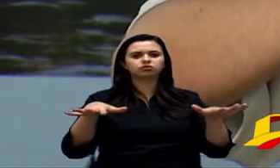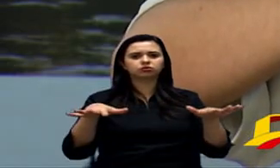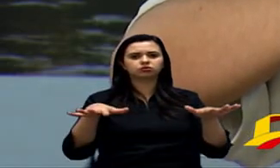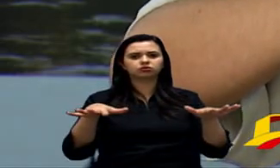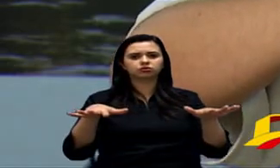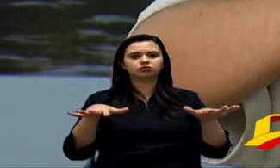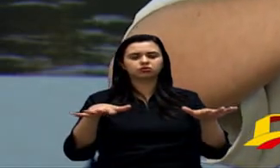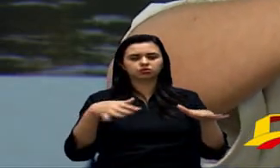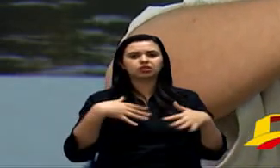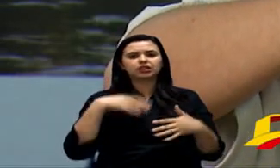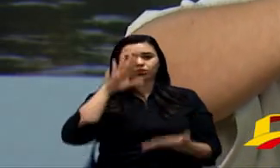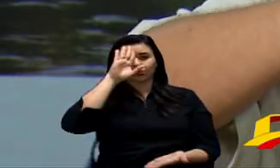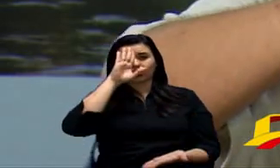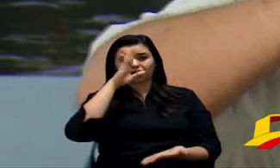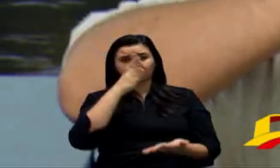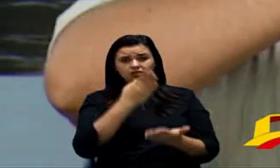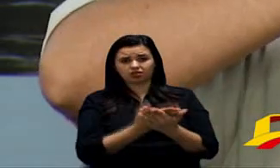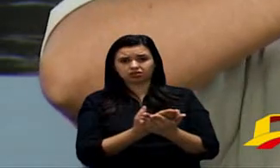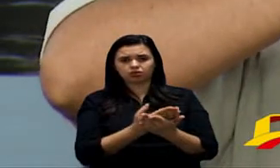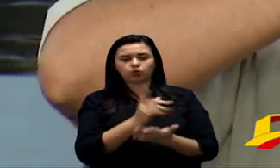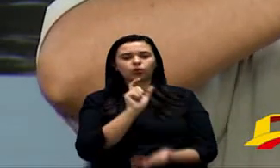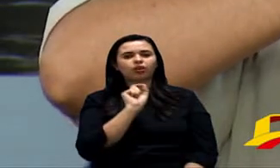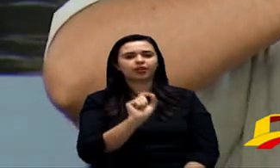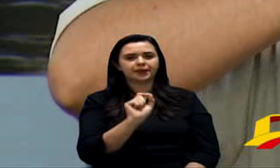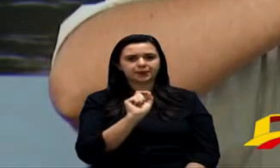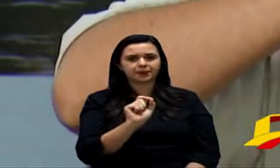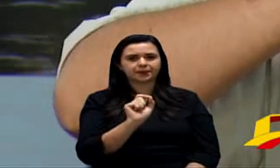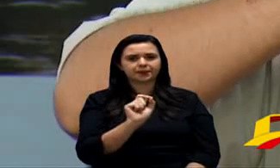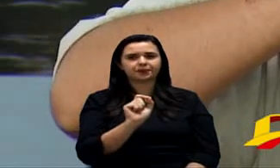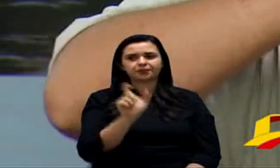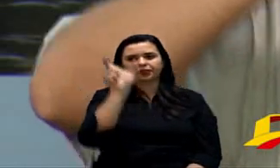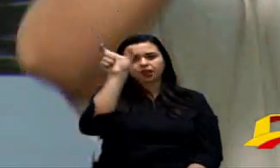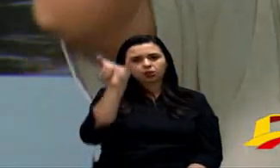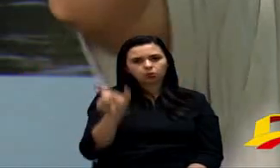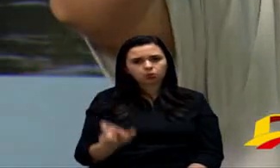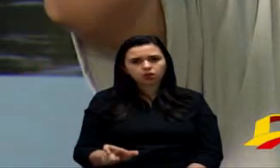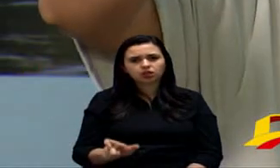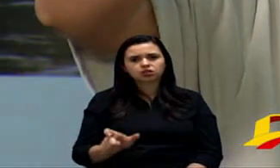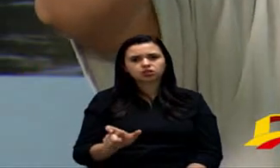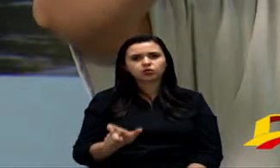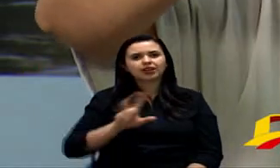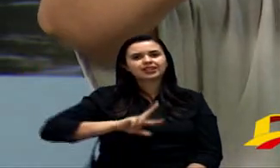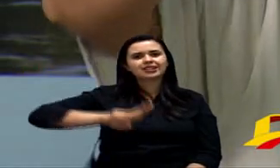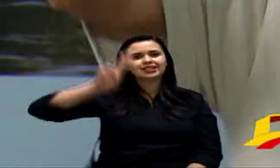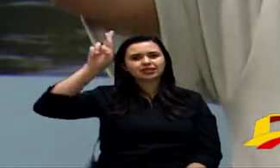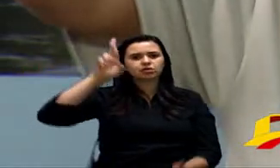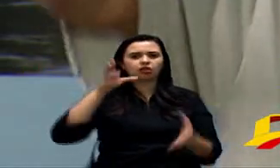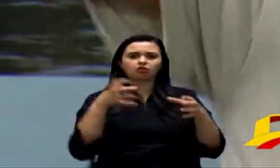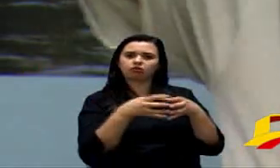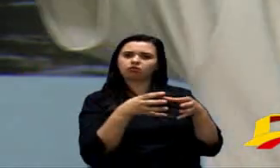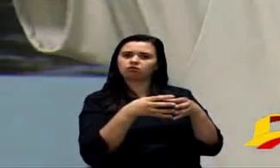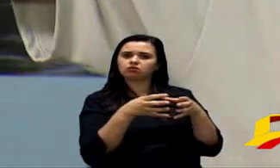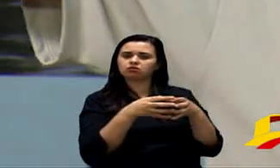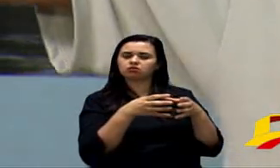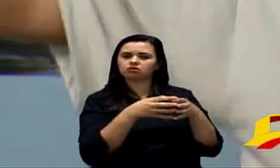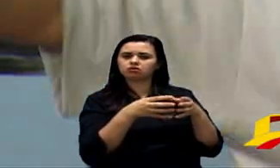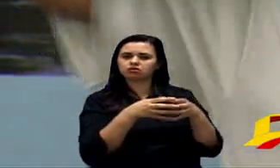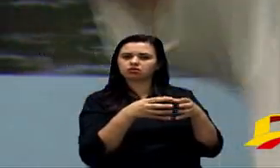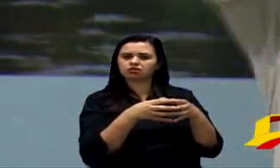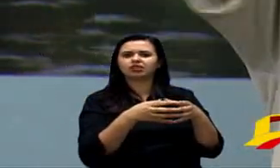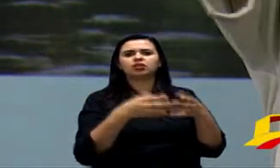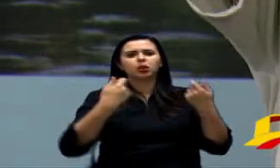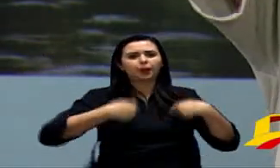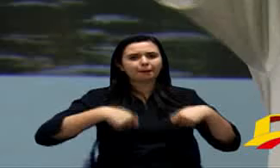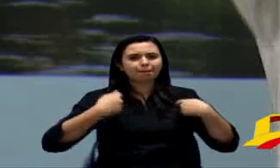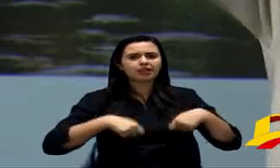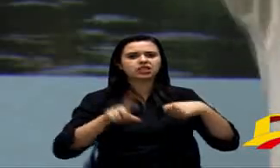Pessoal, eu acredito o seguinte, que para uma pessoa presidir um conselho desse, é no mínimo um biólogo veterinário.